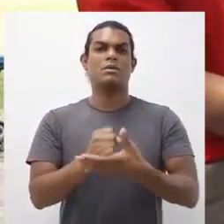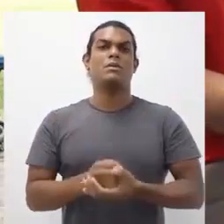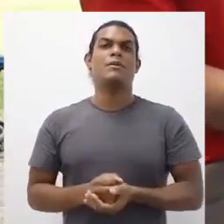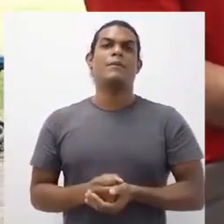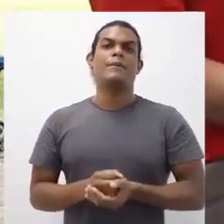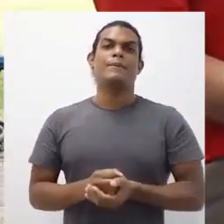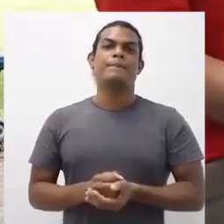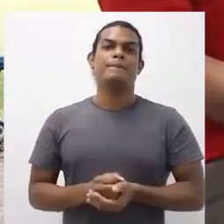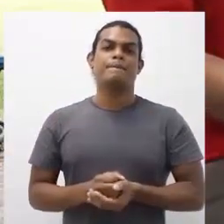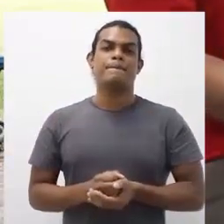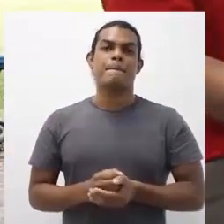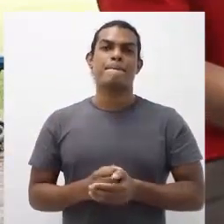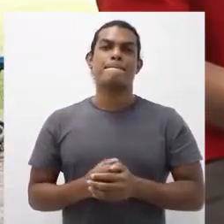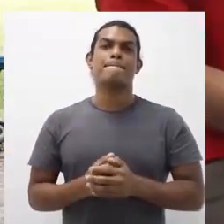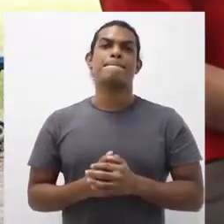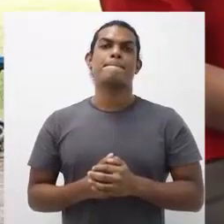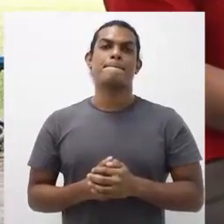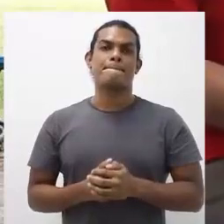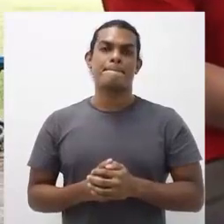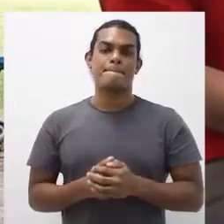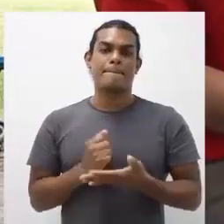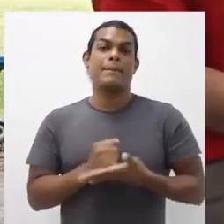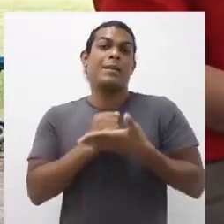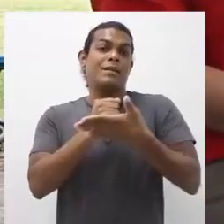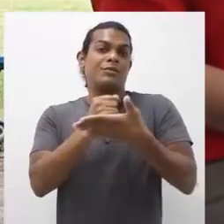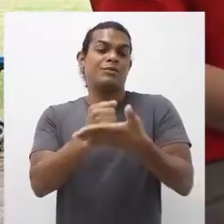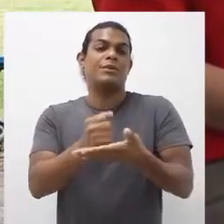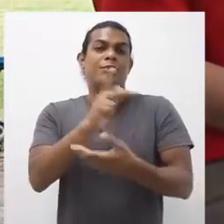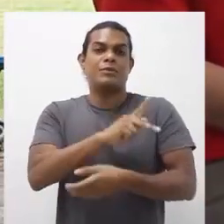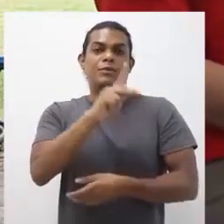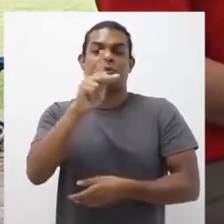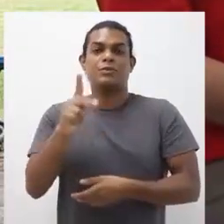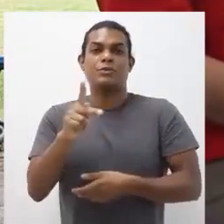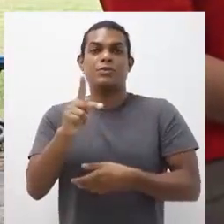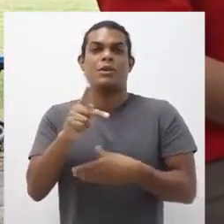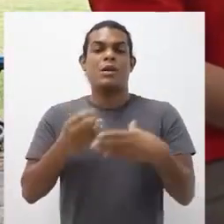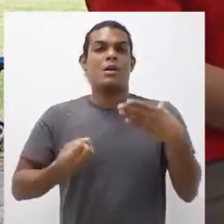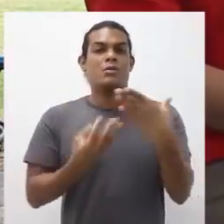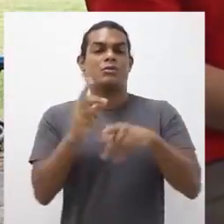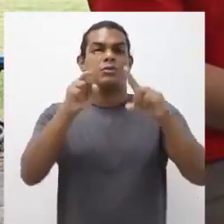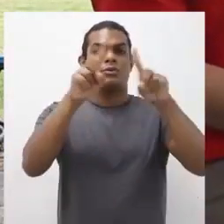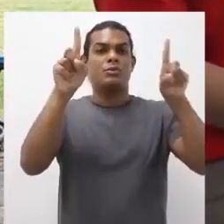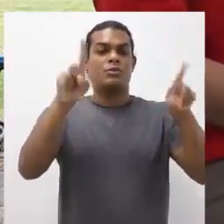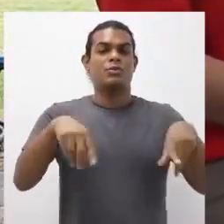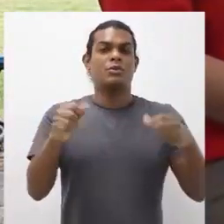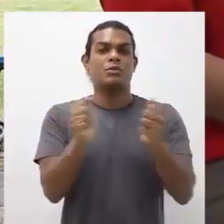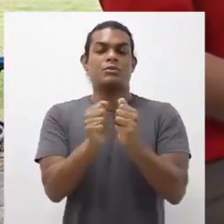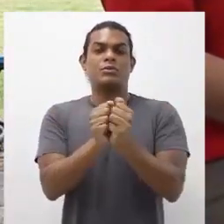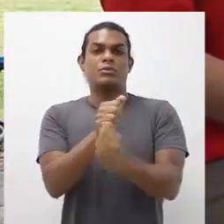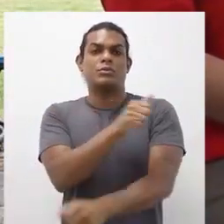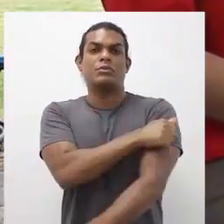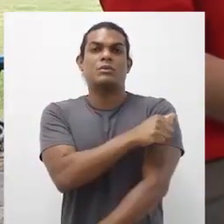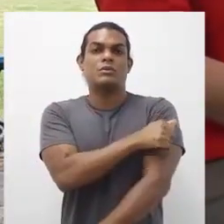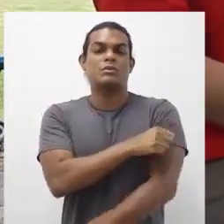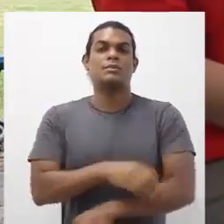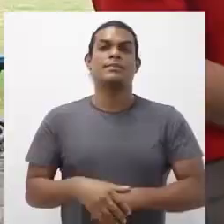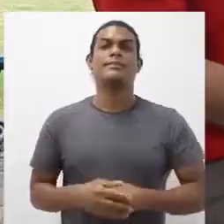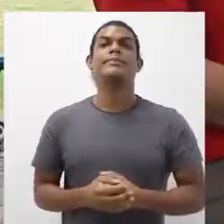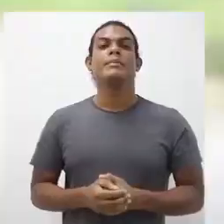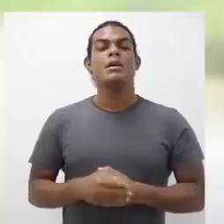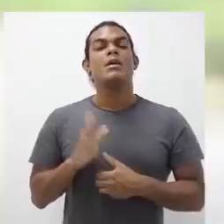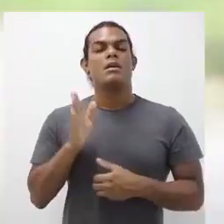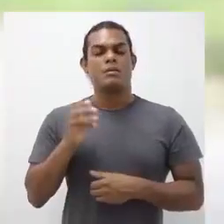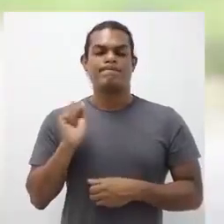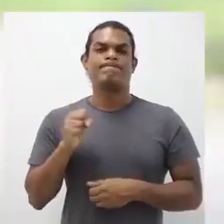os professores, para ajudar eles a construir inclusive o projeto de aprendizagem deles, com os alunos, com dispositivos móveis. Que